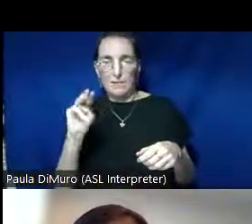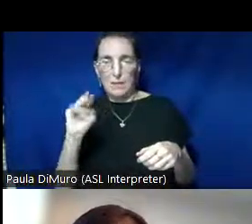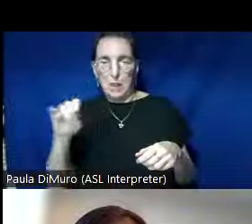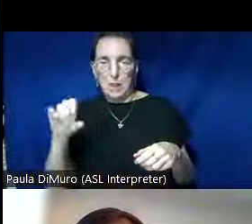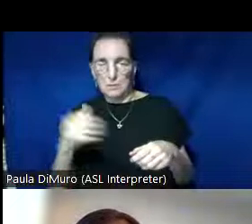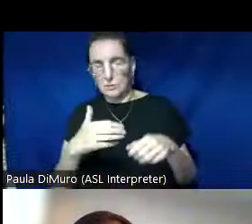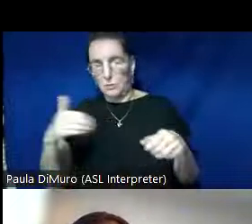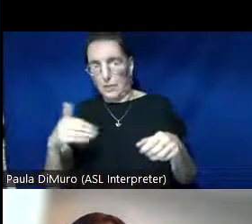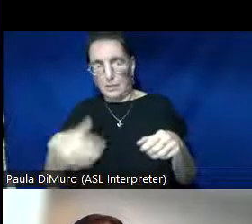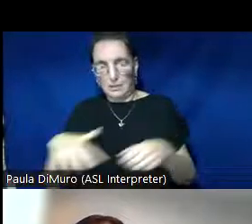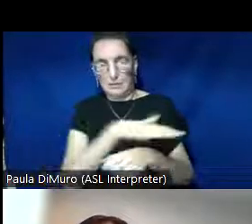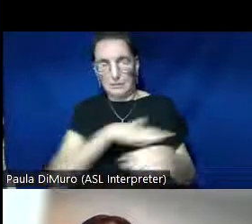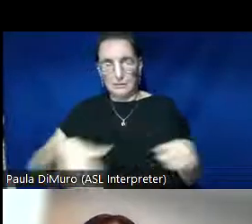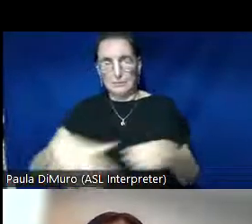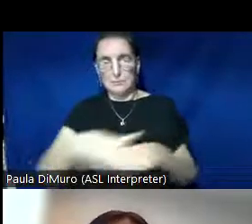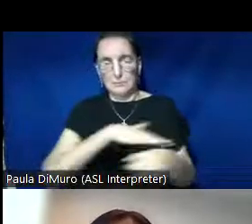auto-iniciativa e para manter